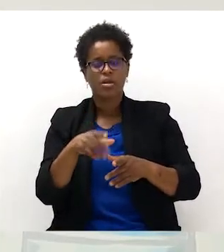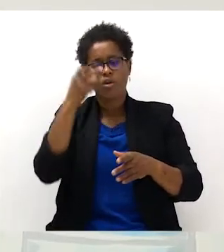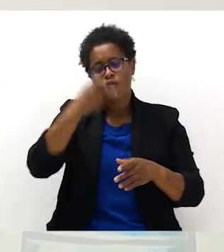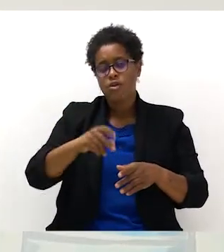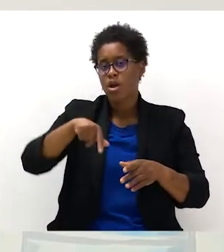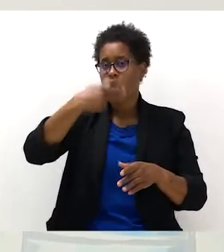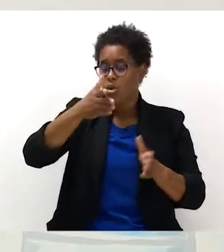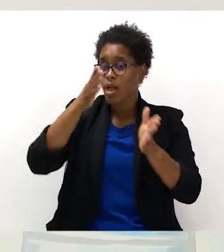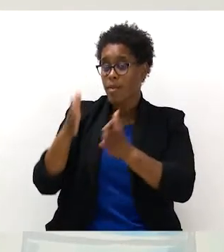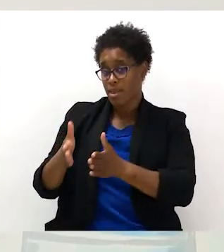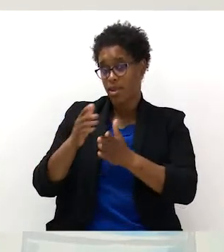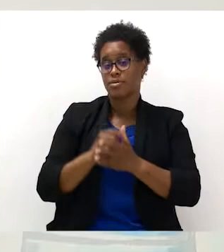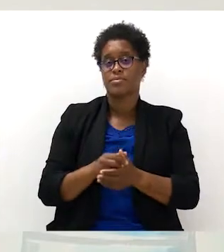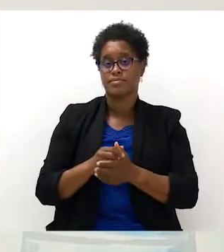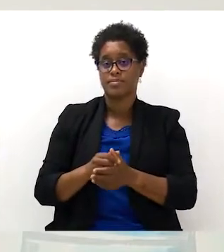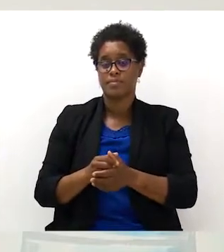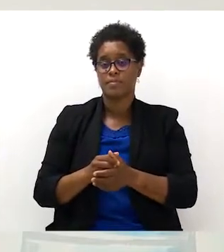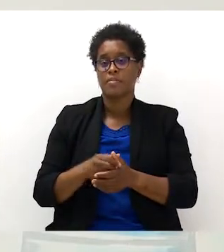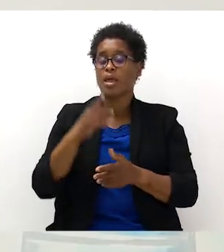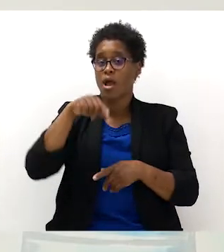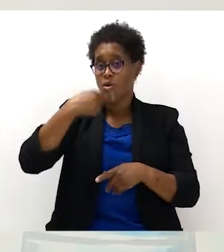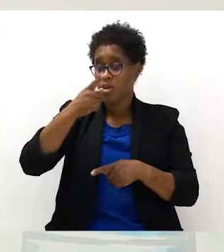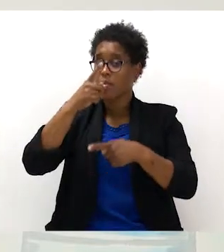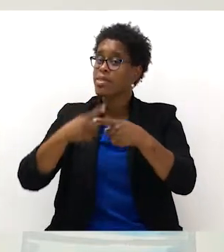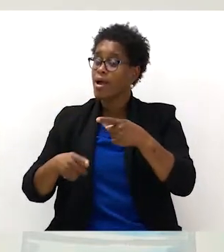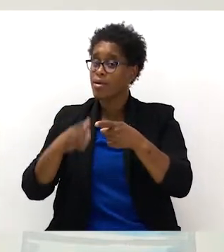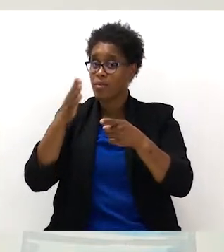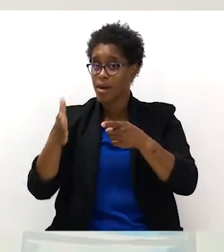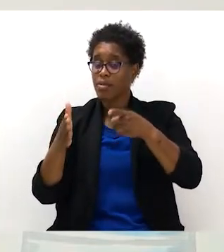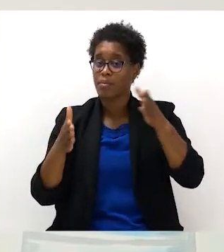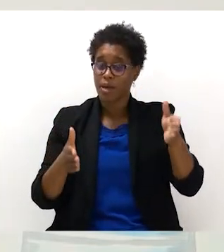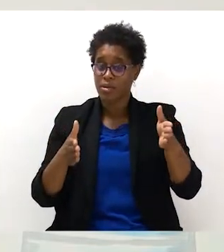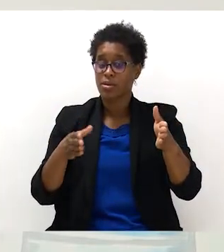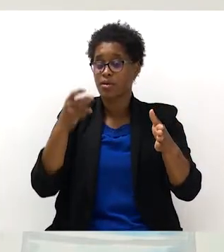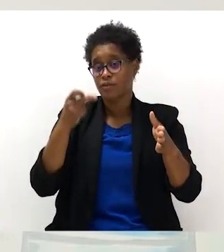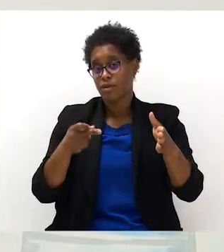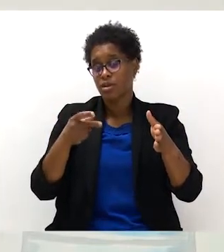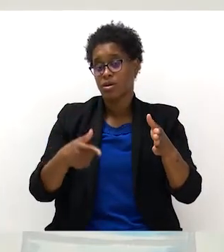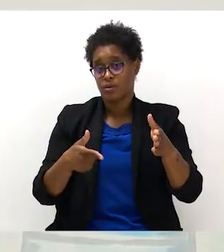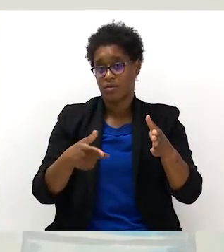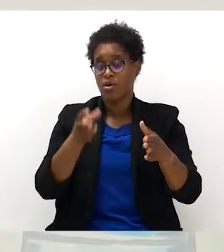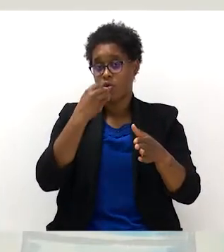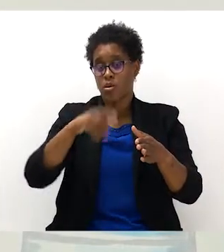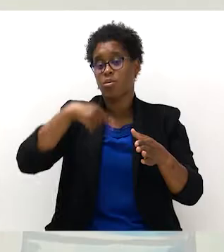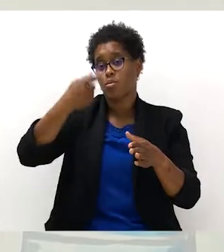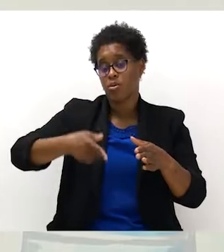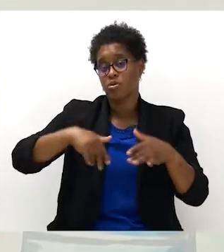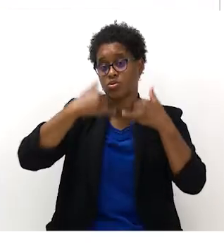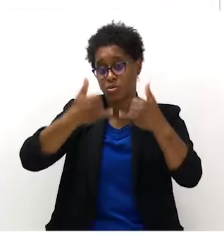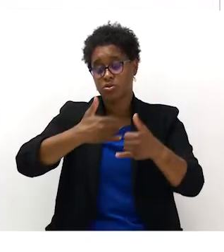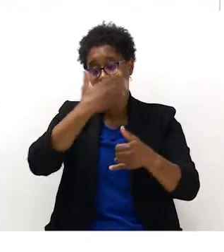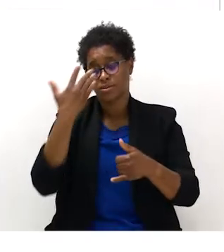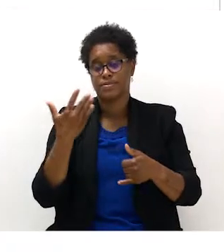outra parte, aliás, a outra metade, parte que sobrou para comer no outro dia.